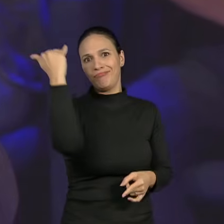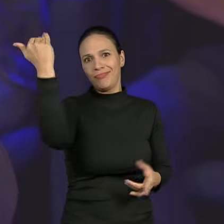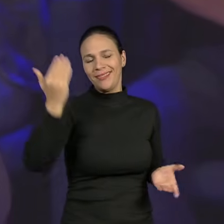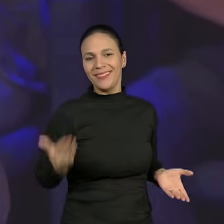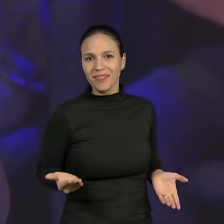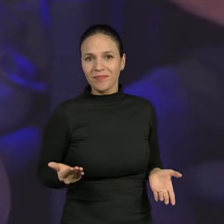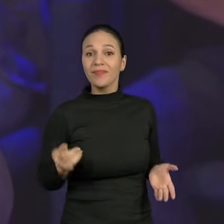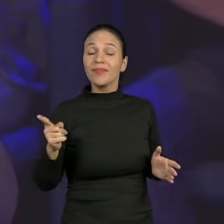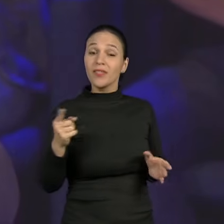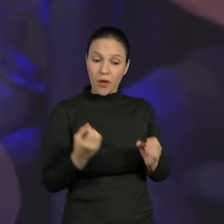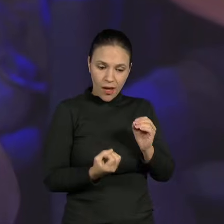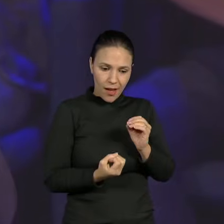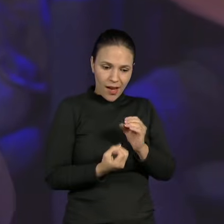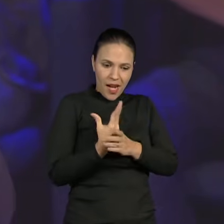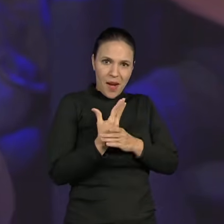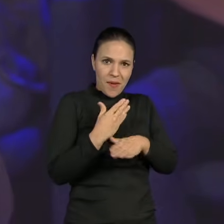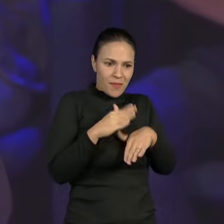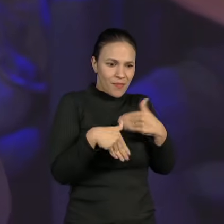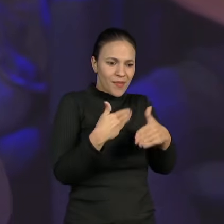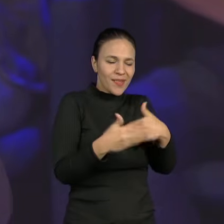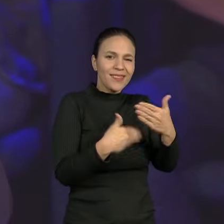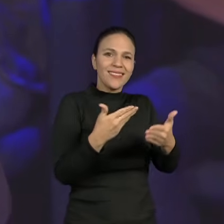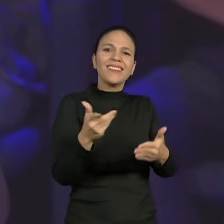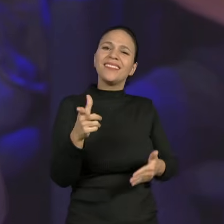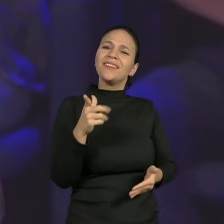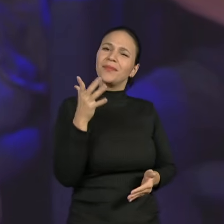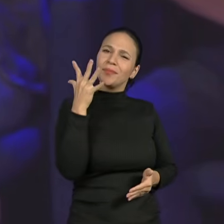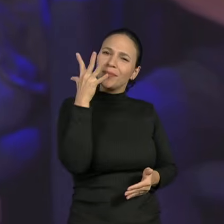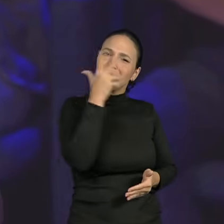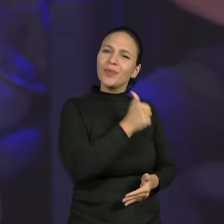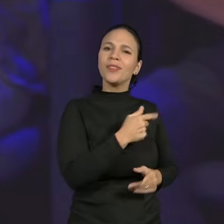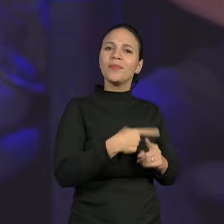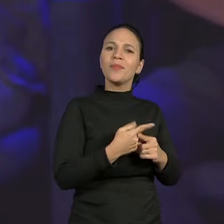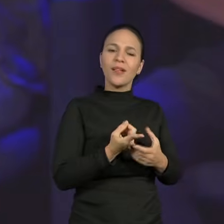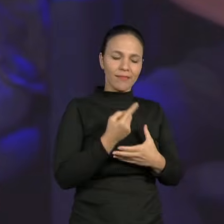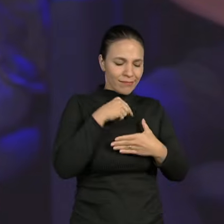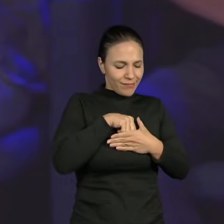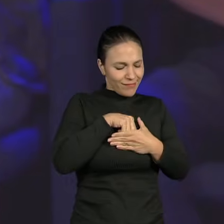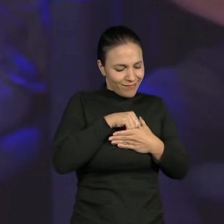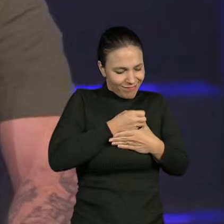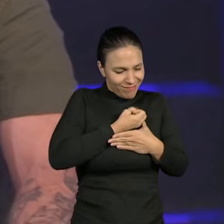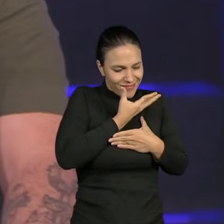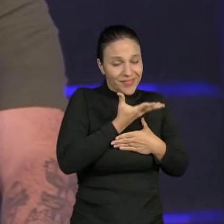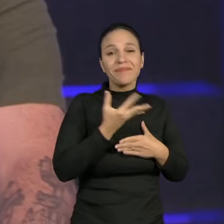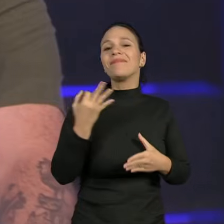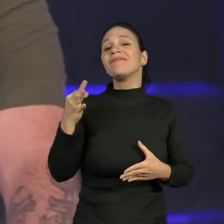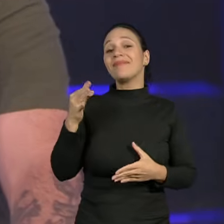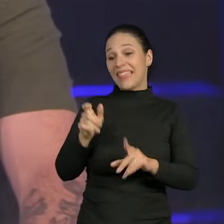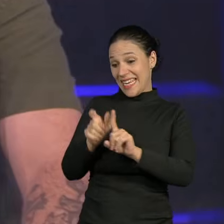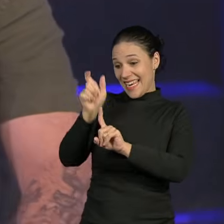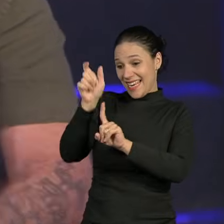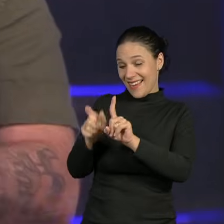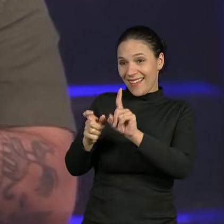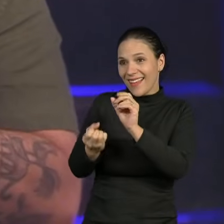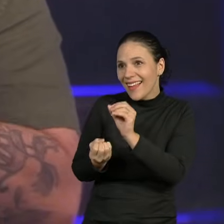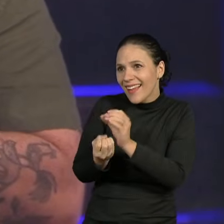do processo da criação também tem uma dimensão bonita daquilo que nasce no coração, né? Tem, o criador ele tem muito isso, né? Quando ele acredita